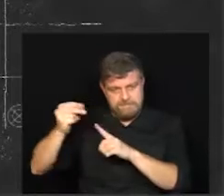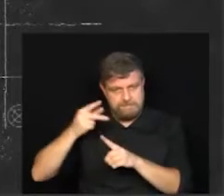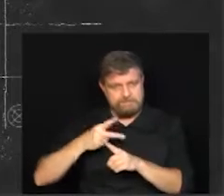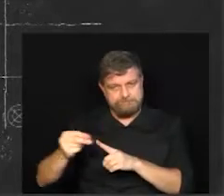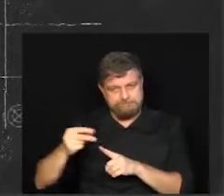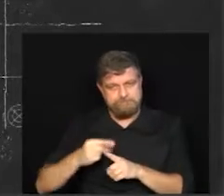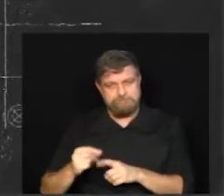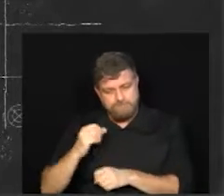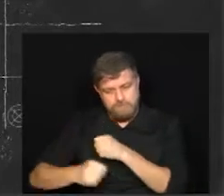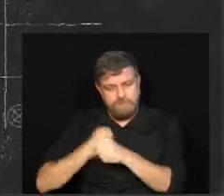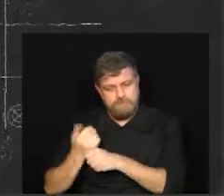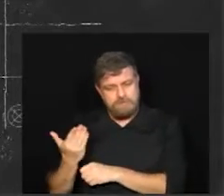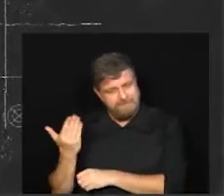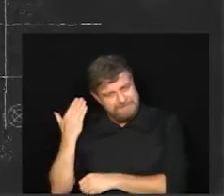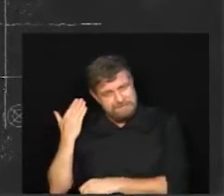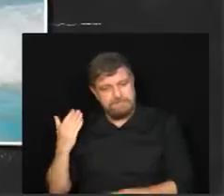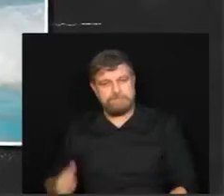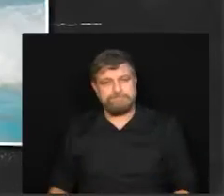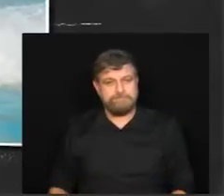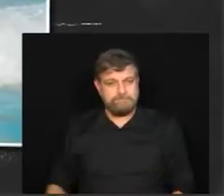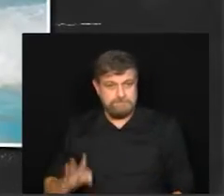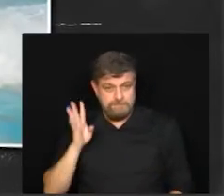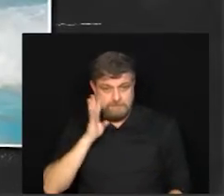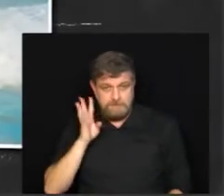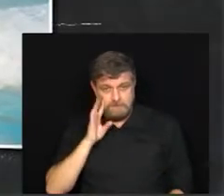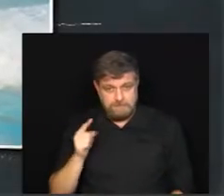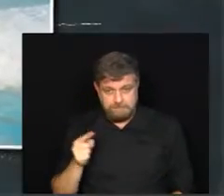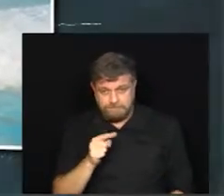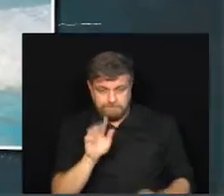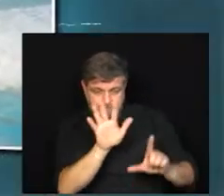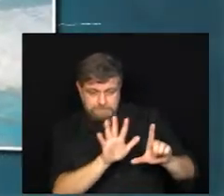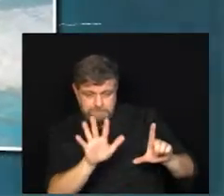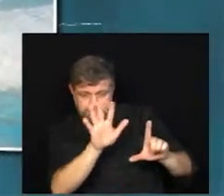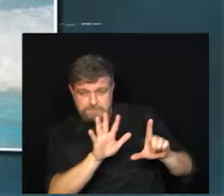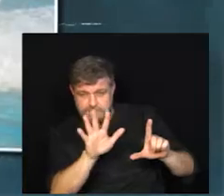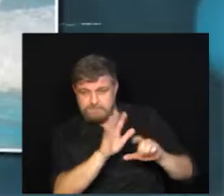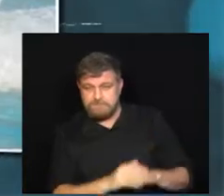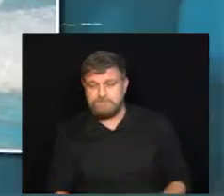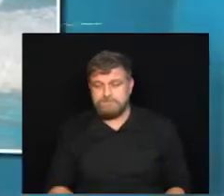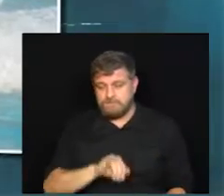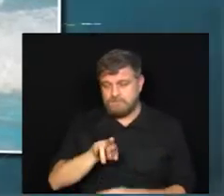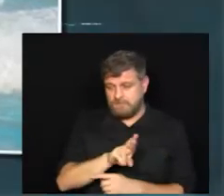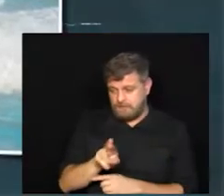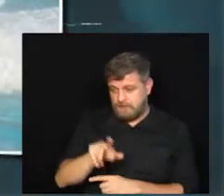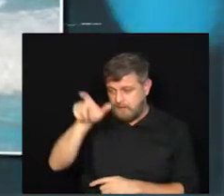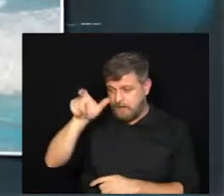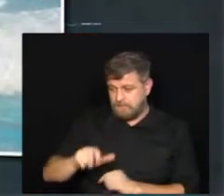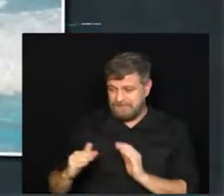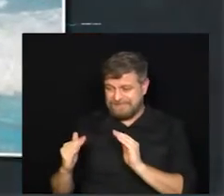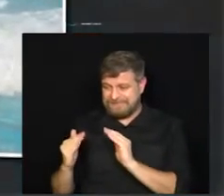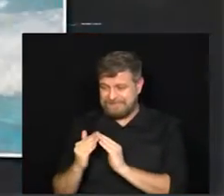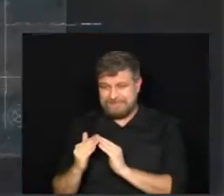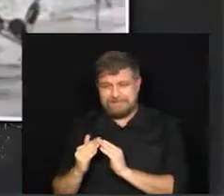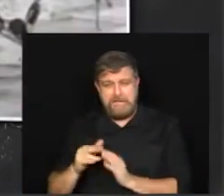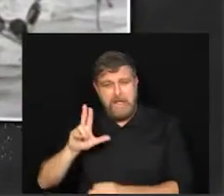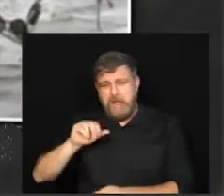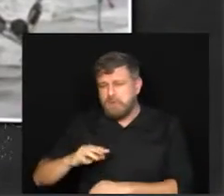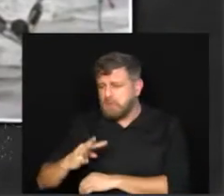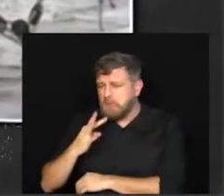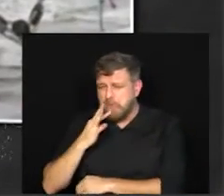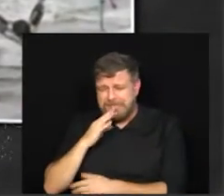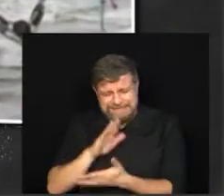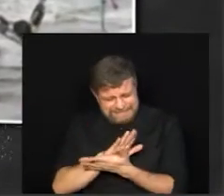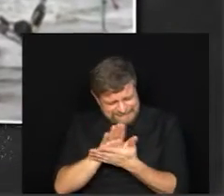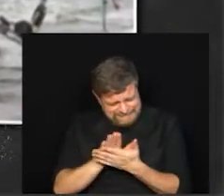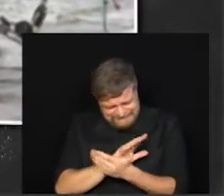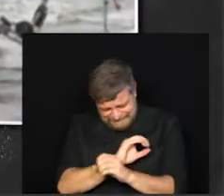do ano passado. Bacana, a gente está vendo algumas imagens. Ô Juninho, para quem está em casa, nunca assistiu uma